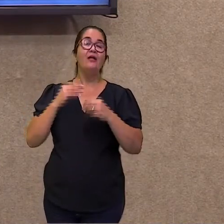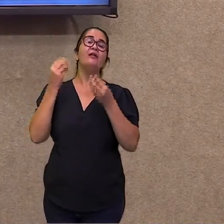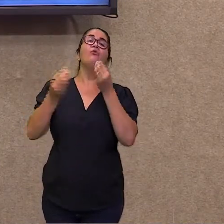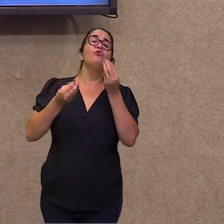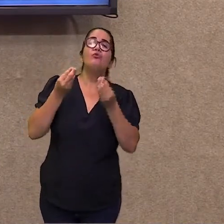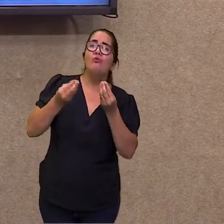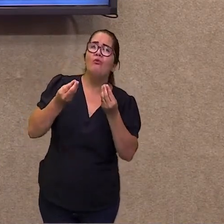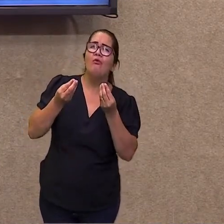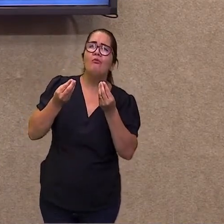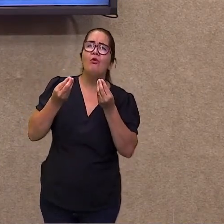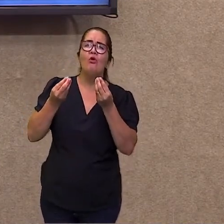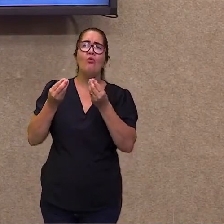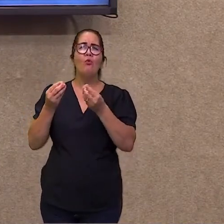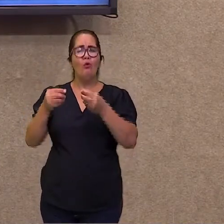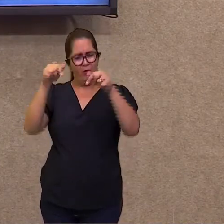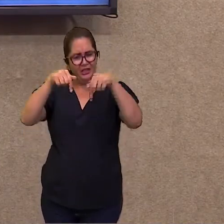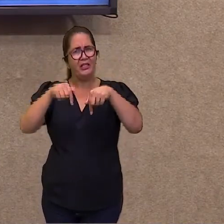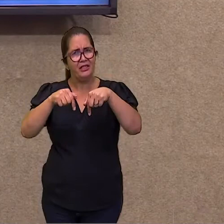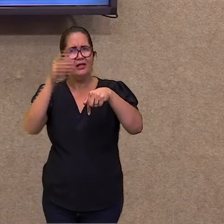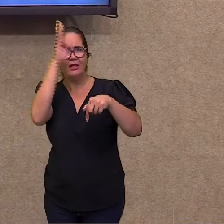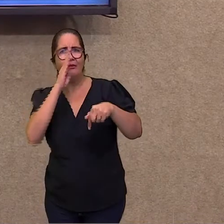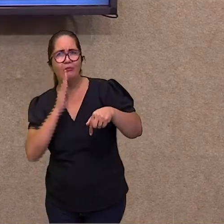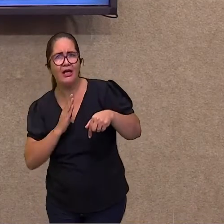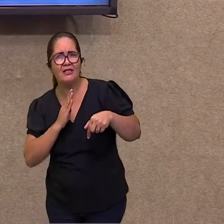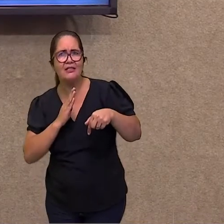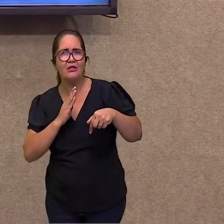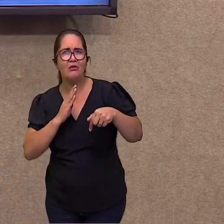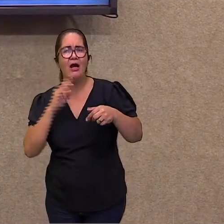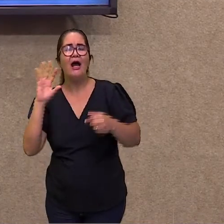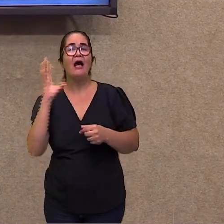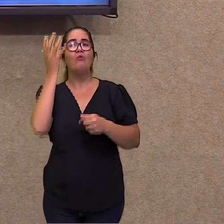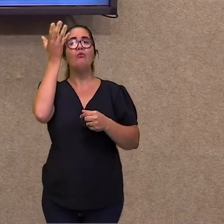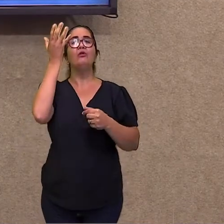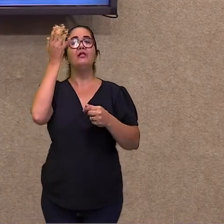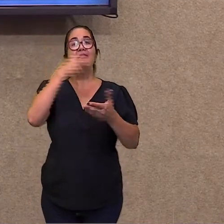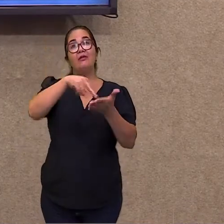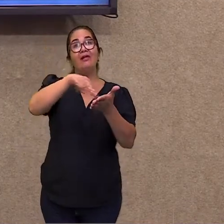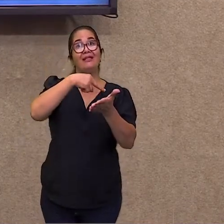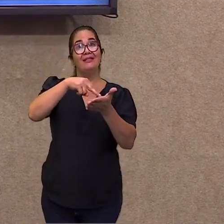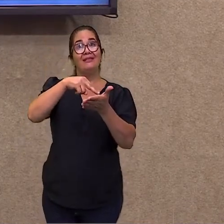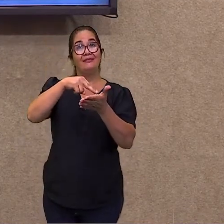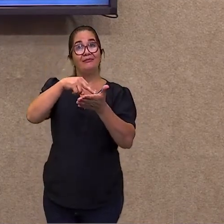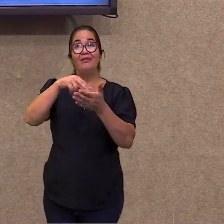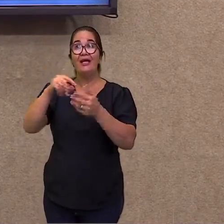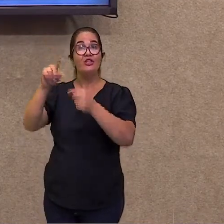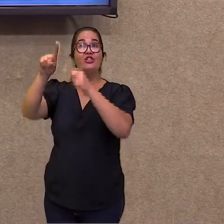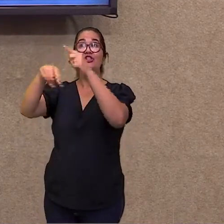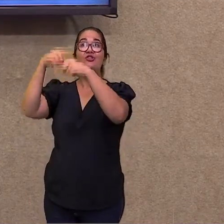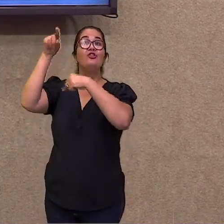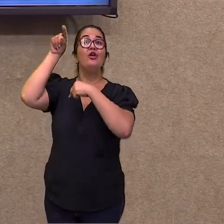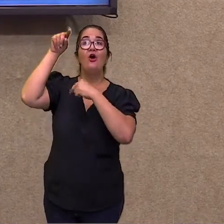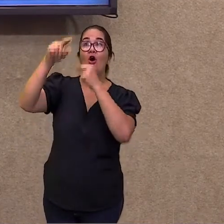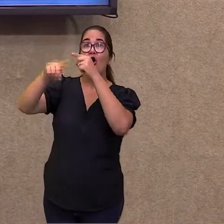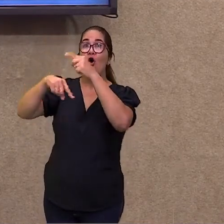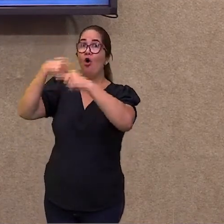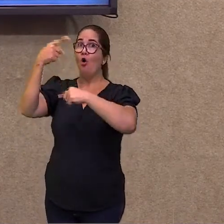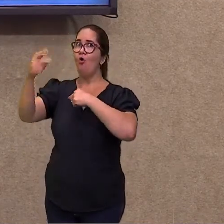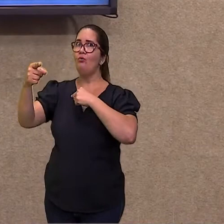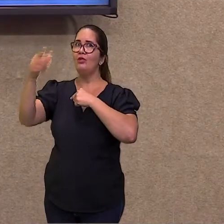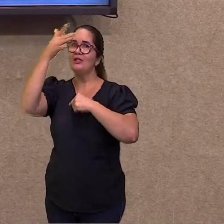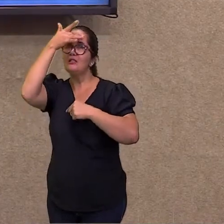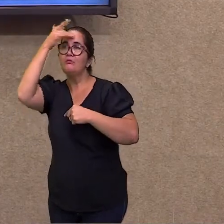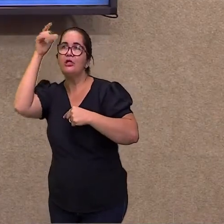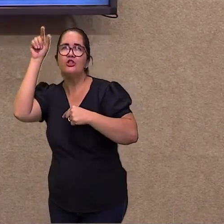quê, gente? Fugindo da Segunda Guerra Mundial para o Brasil. Então, mais uma vez, a gente consegue ver aí